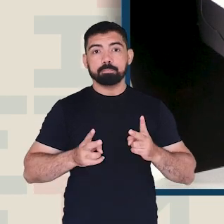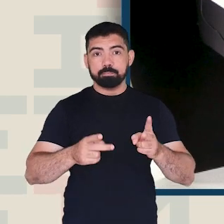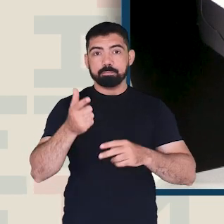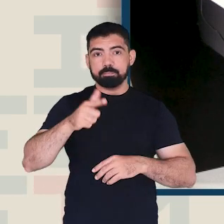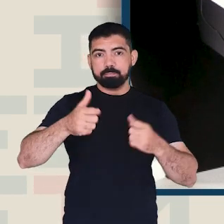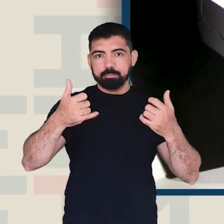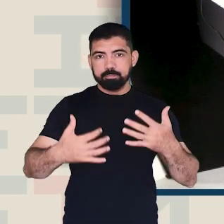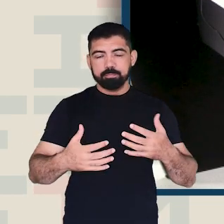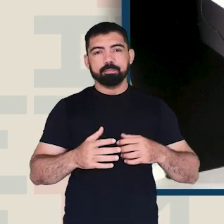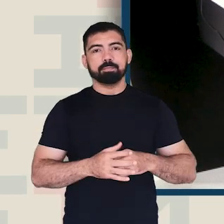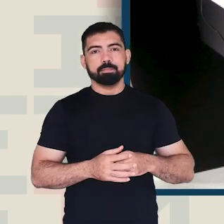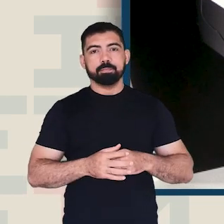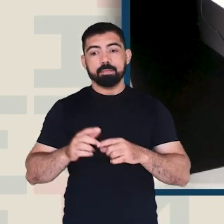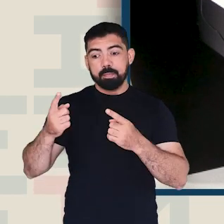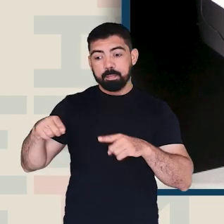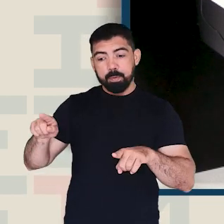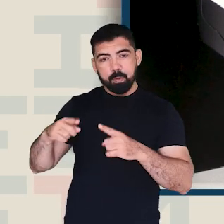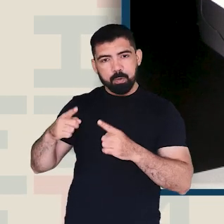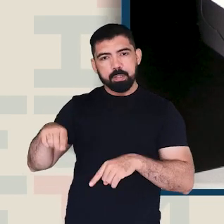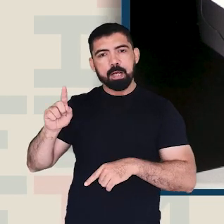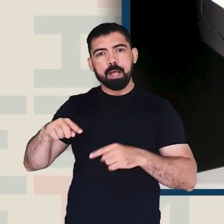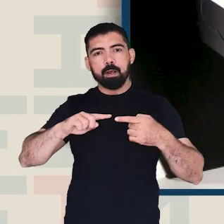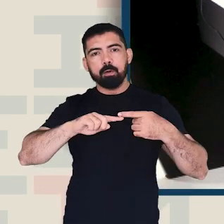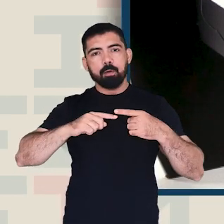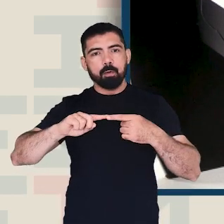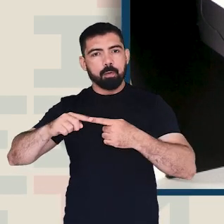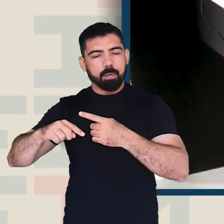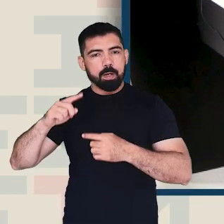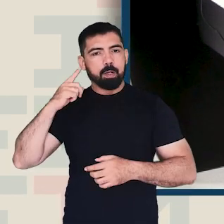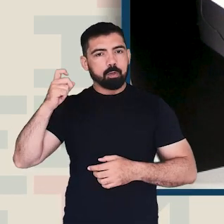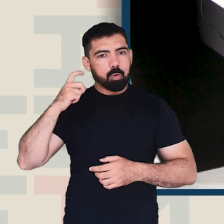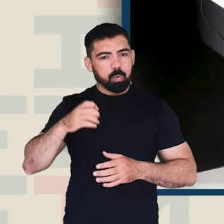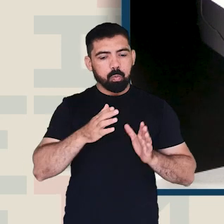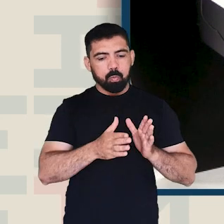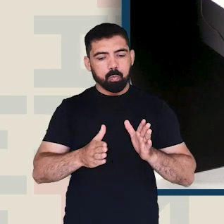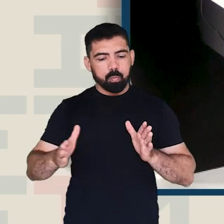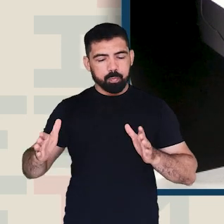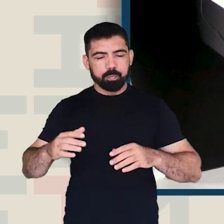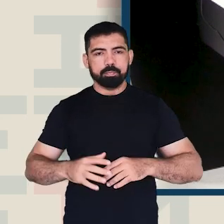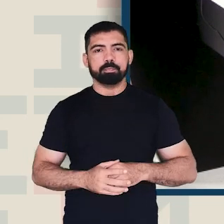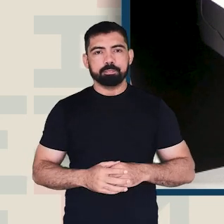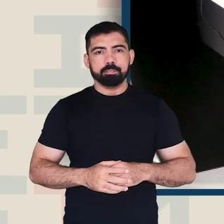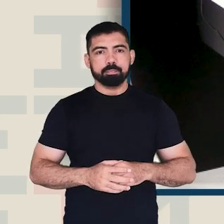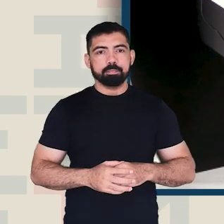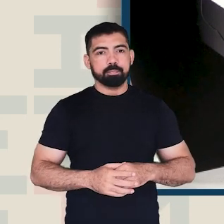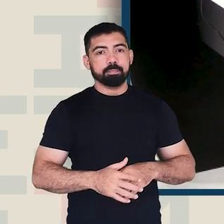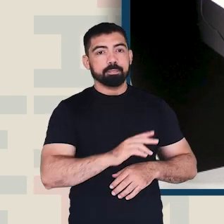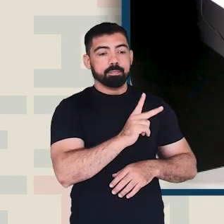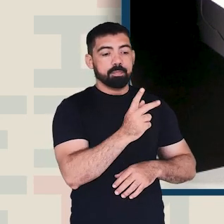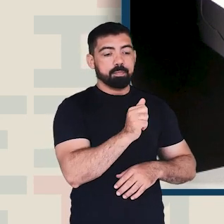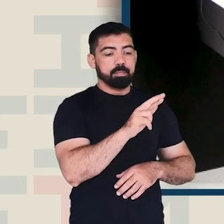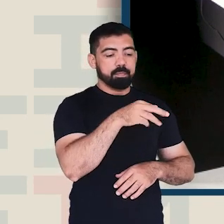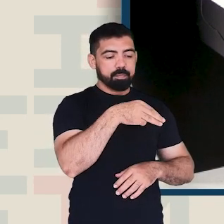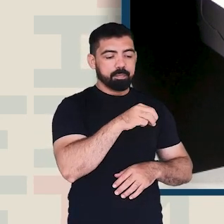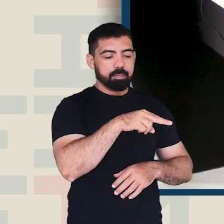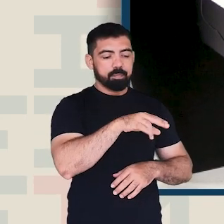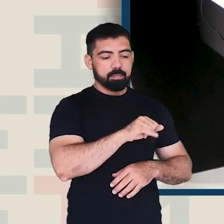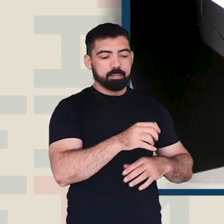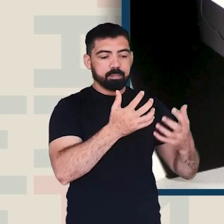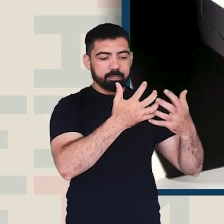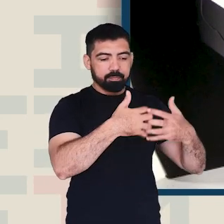novo. Melodia, combinação de sons sucessivos, um após o outro. Harmonia, combinação de